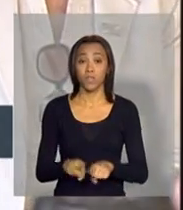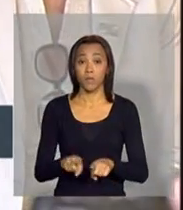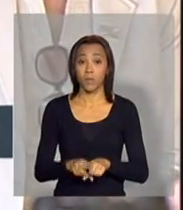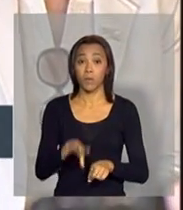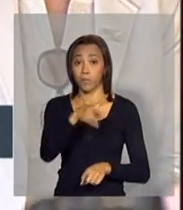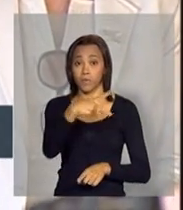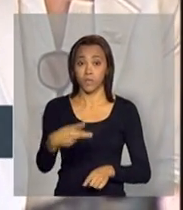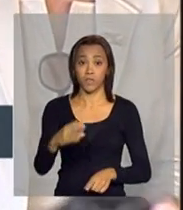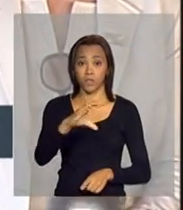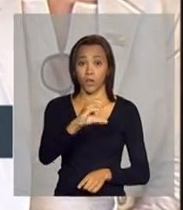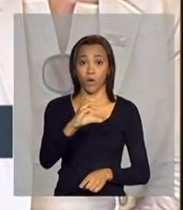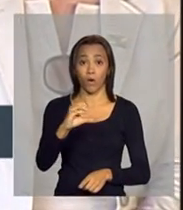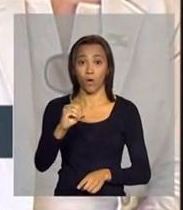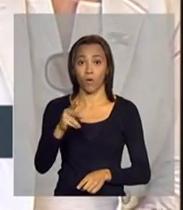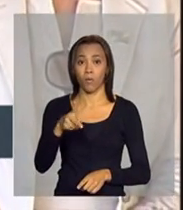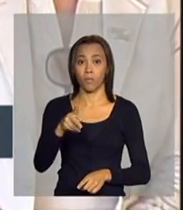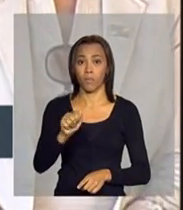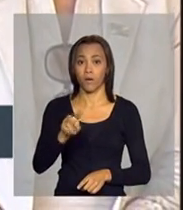da Copavel.